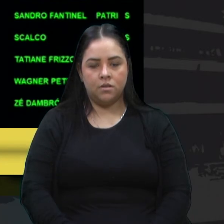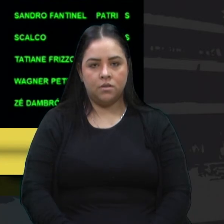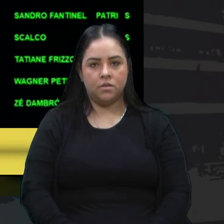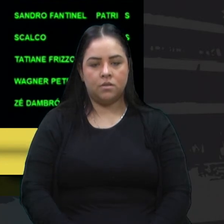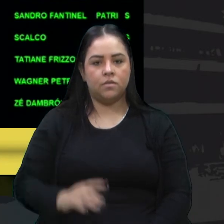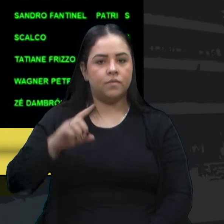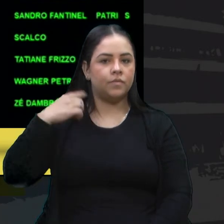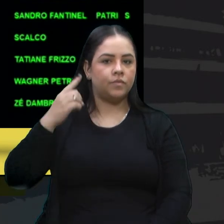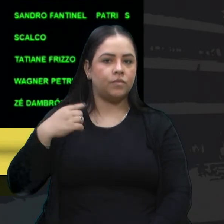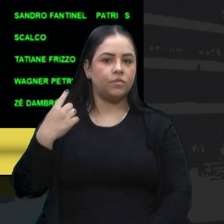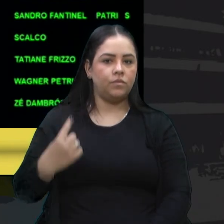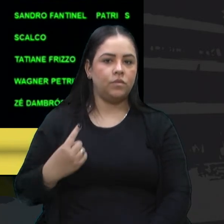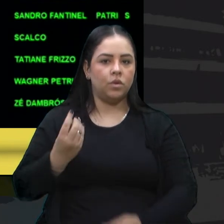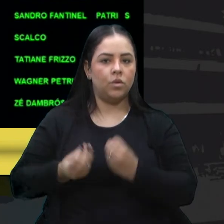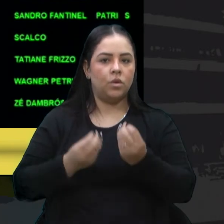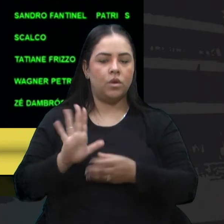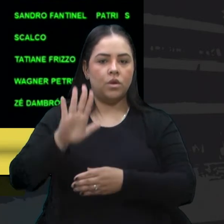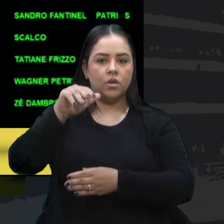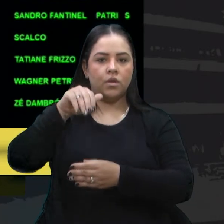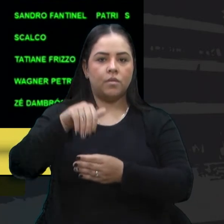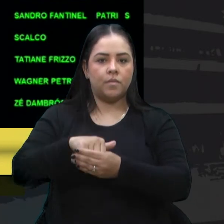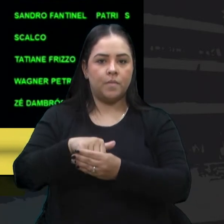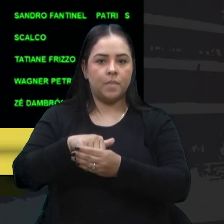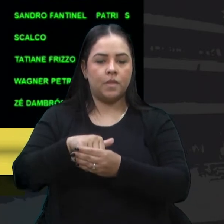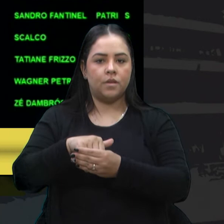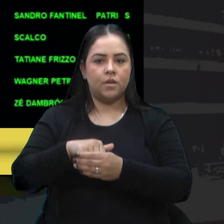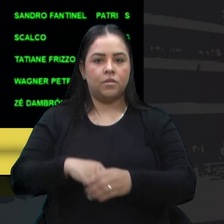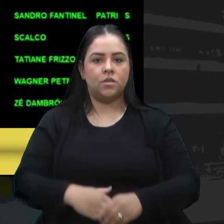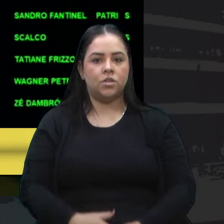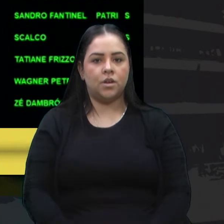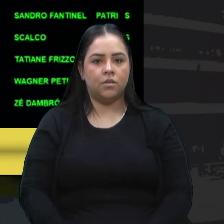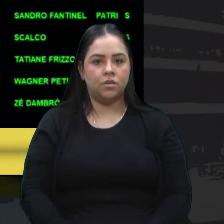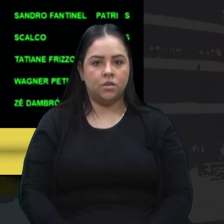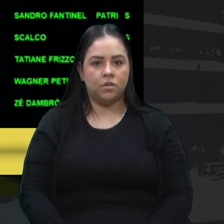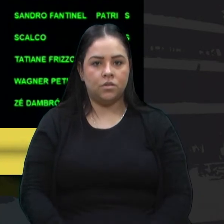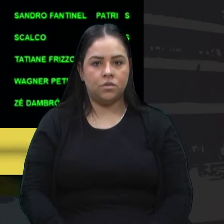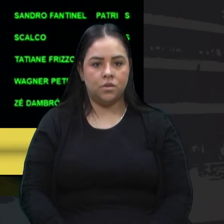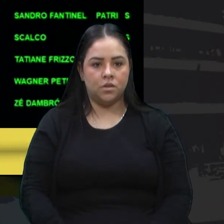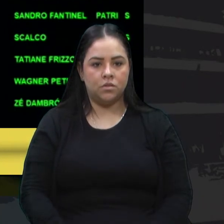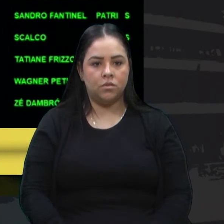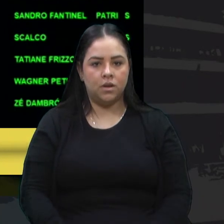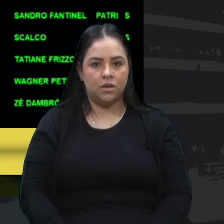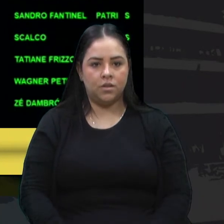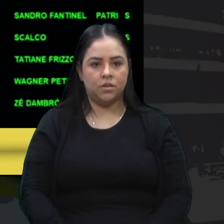Denise Pessoa, como vota? Voto sim, senhor presidente. Vota sim.